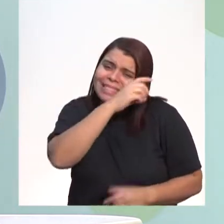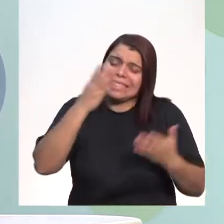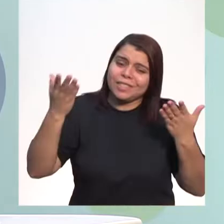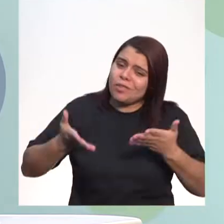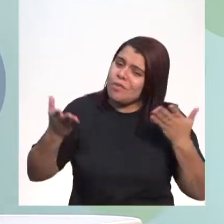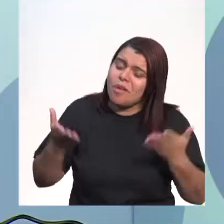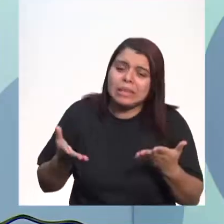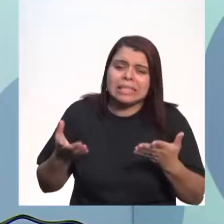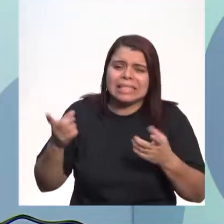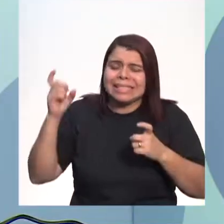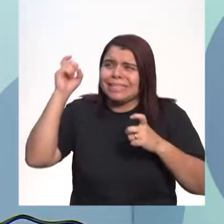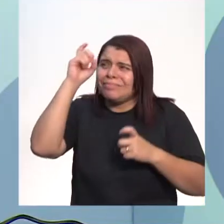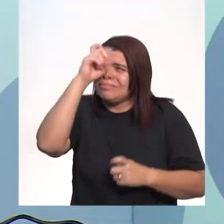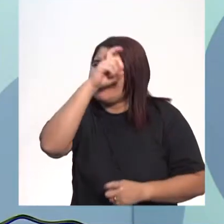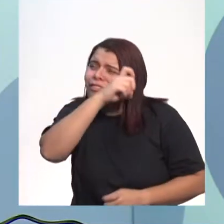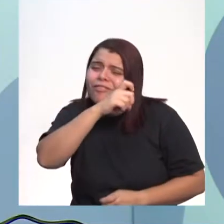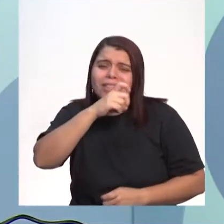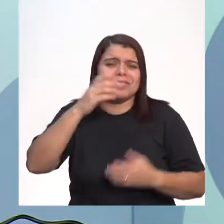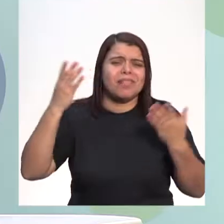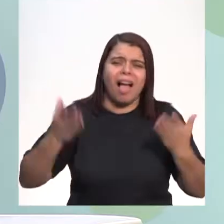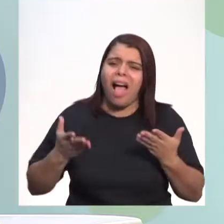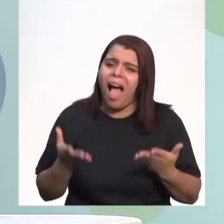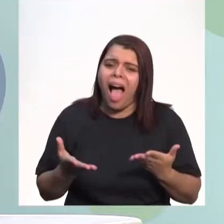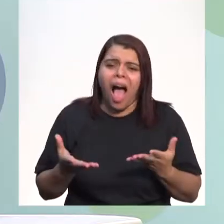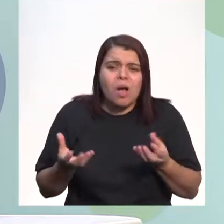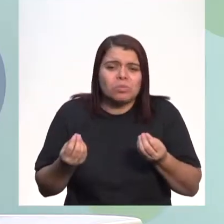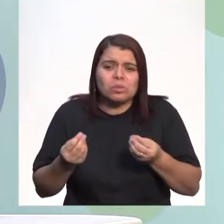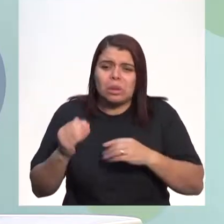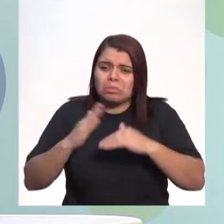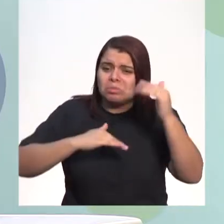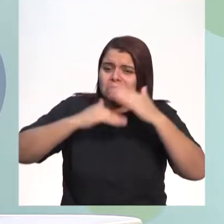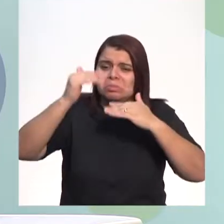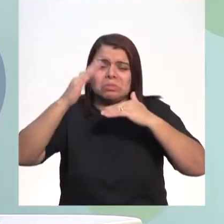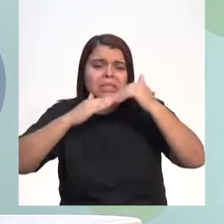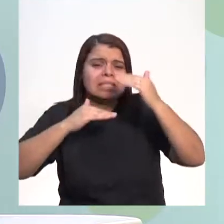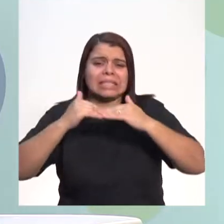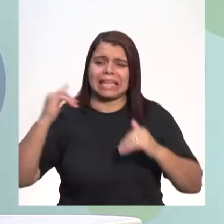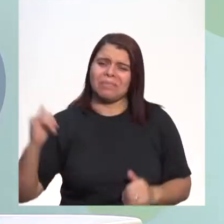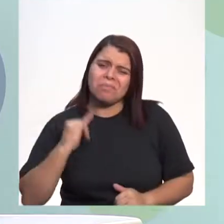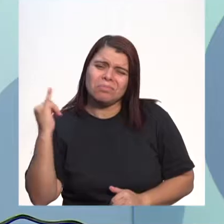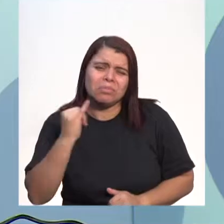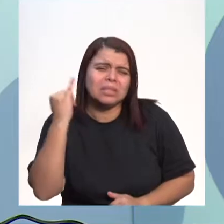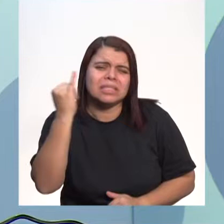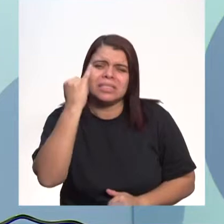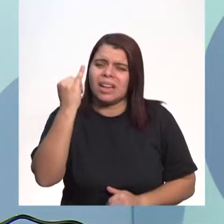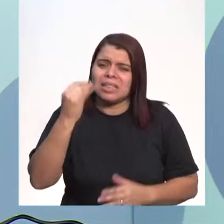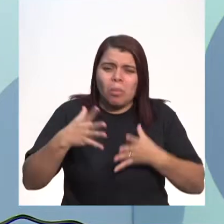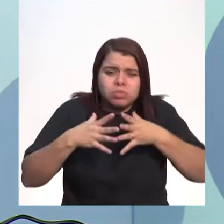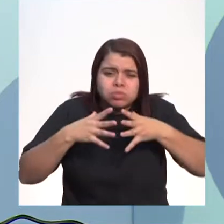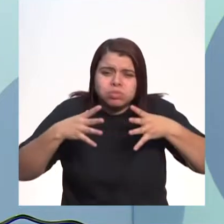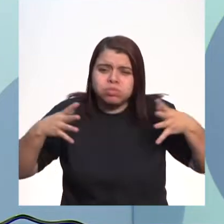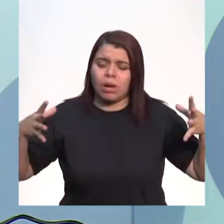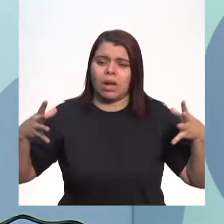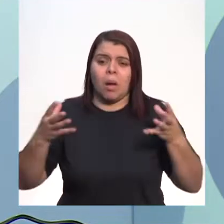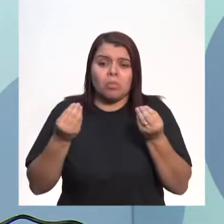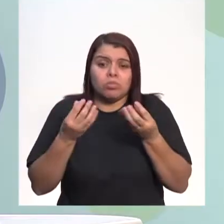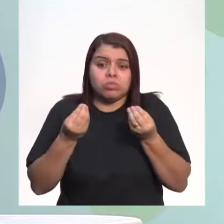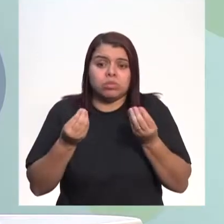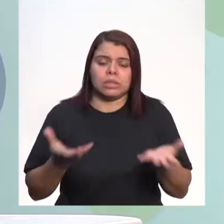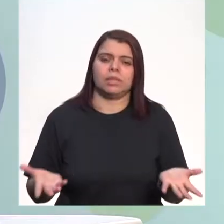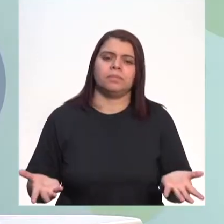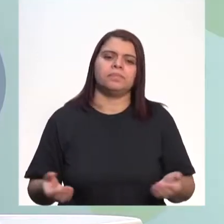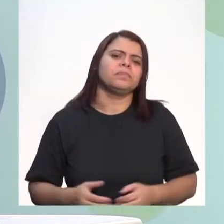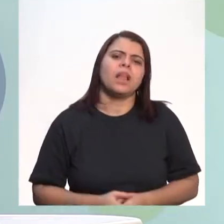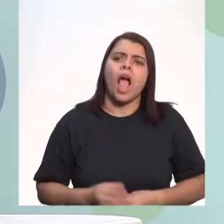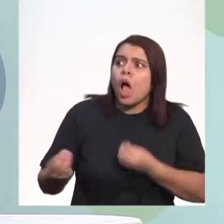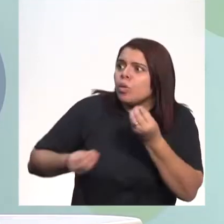a dificuldade, né, com tantas habilidades importantes, porque todas que estão lá, porque nós consideramos importantes, como que